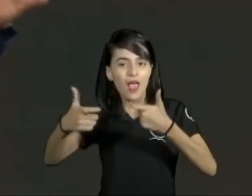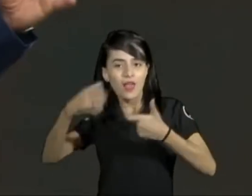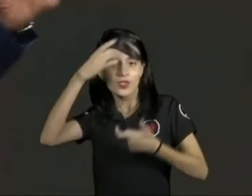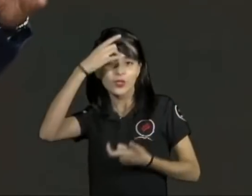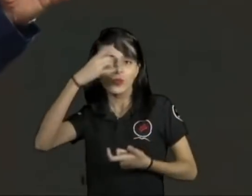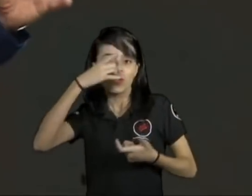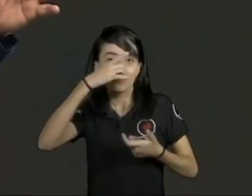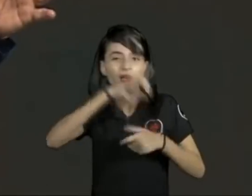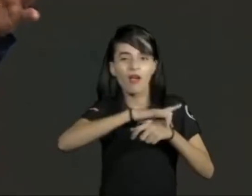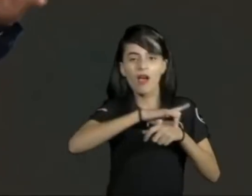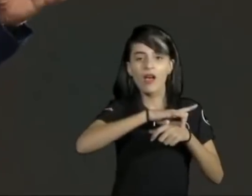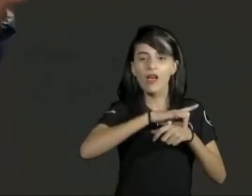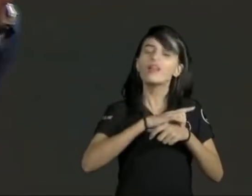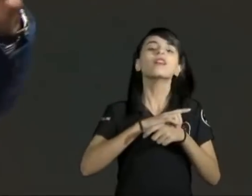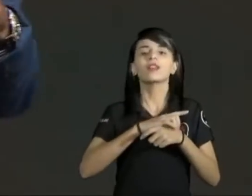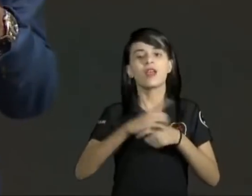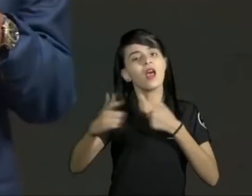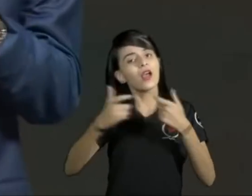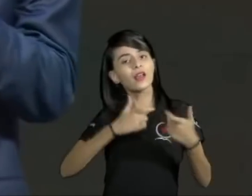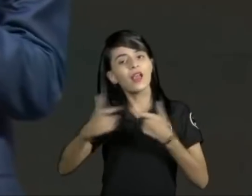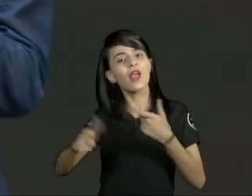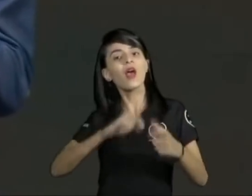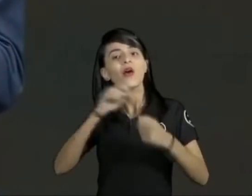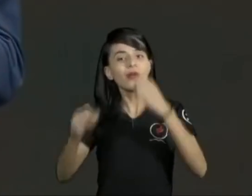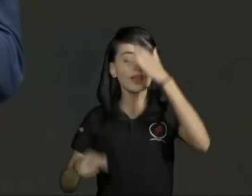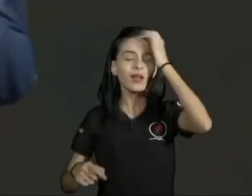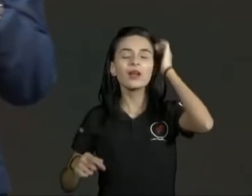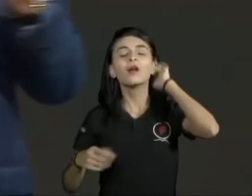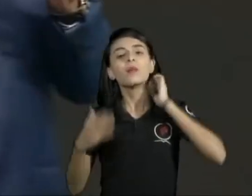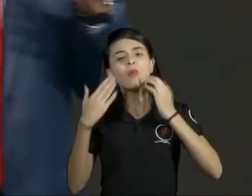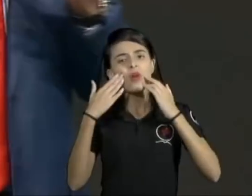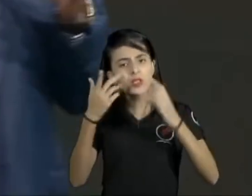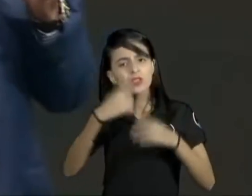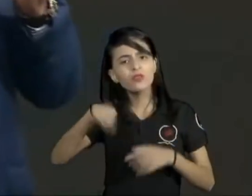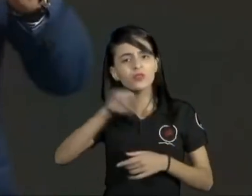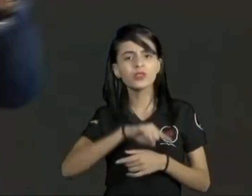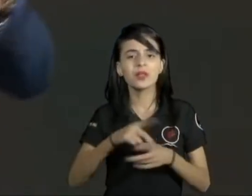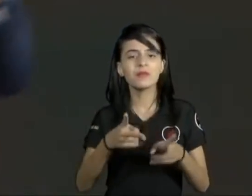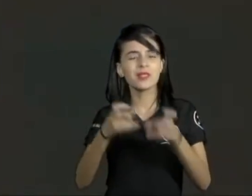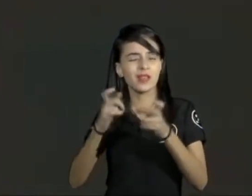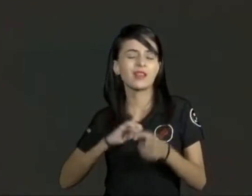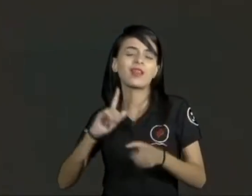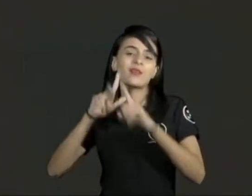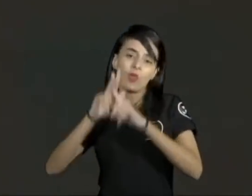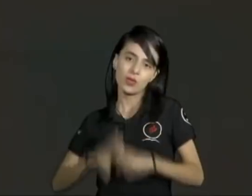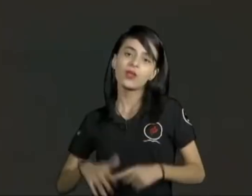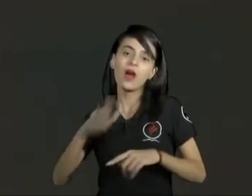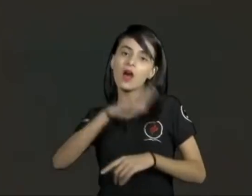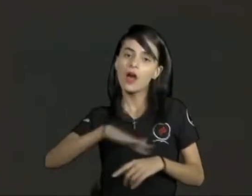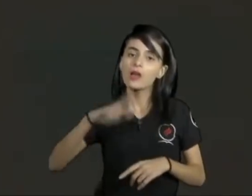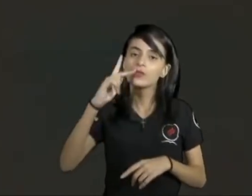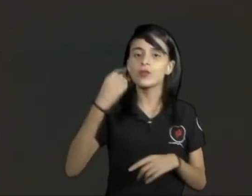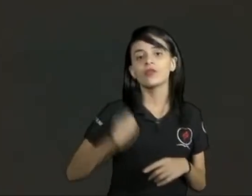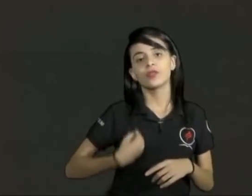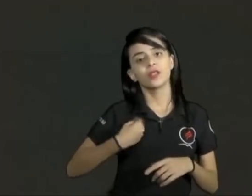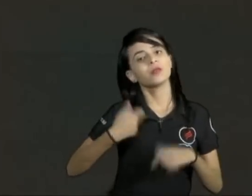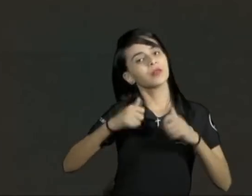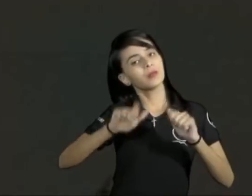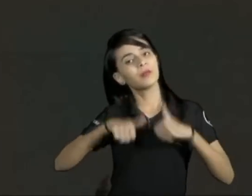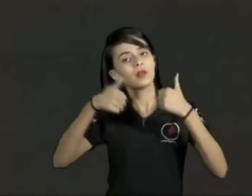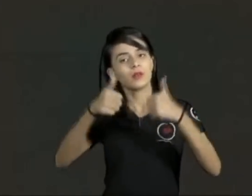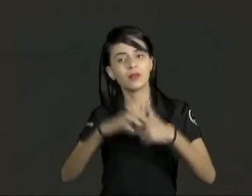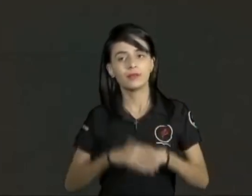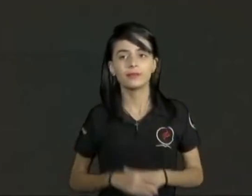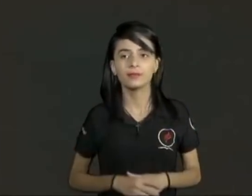Essa guerra é uma manifestação de que você percebe que tem que corrigir áreas da sua vida que você tem que